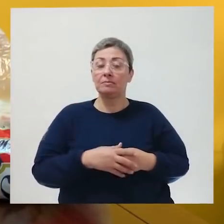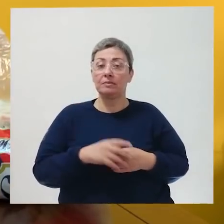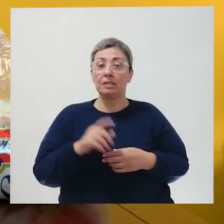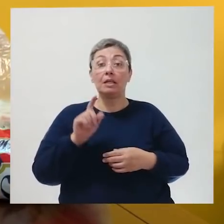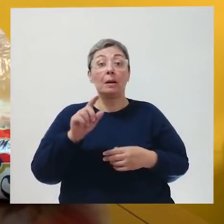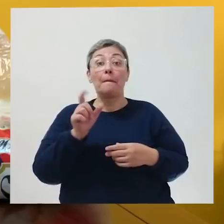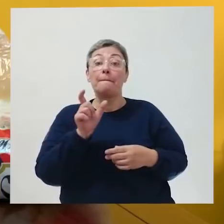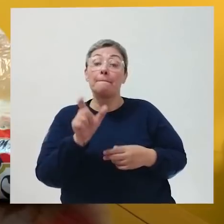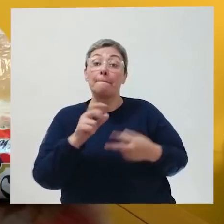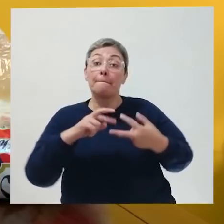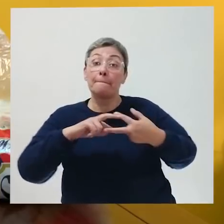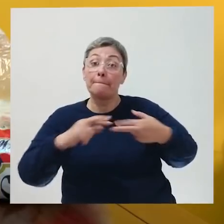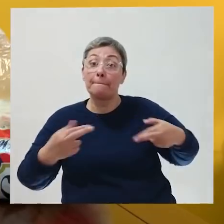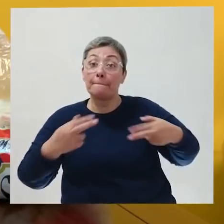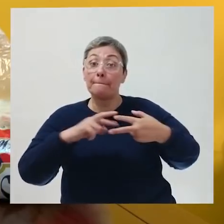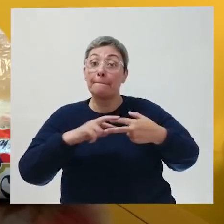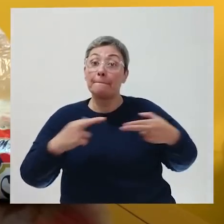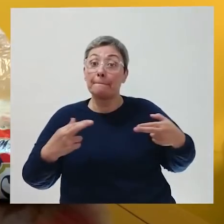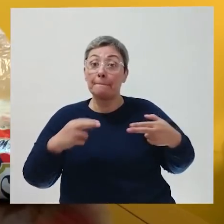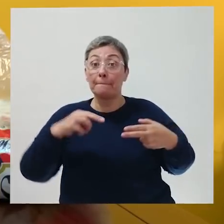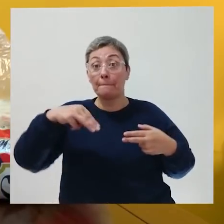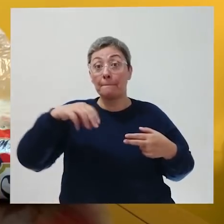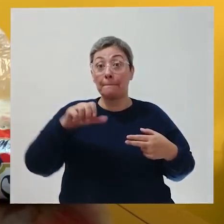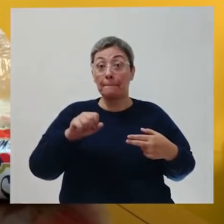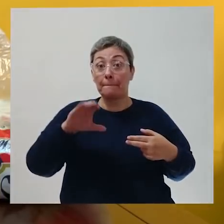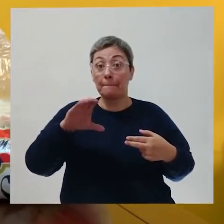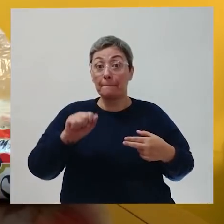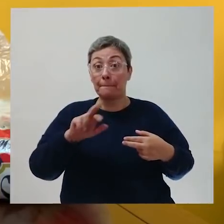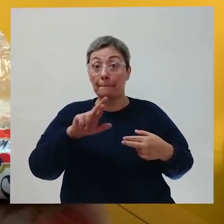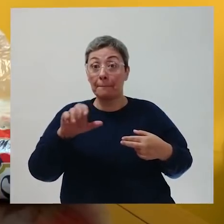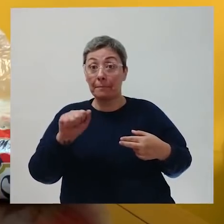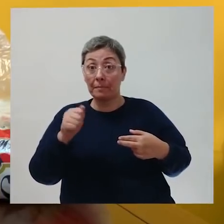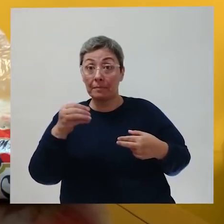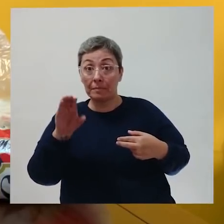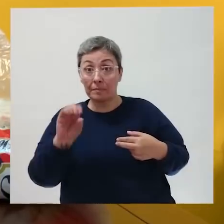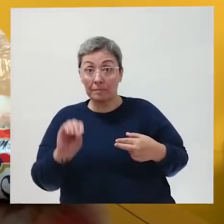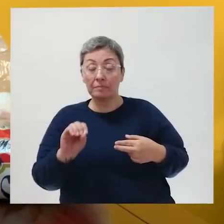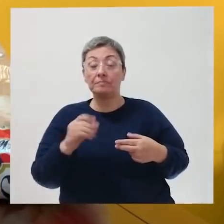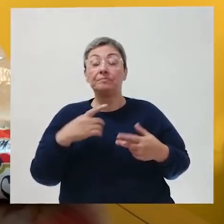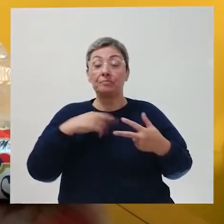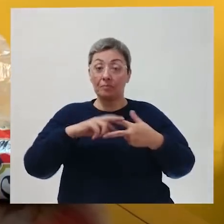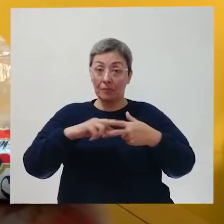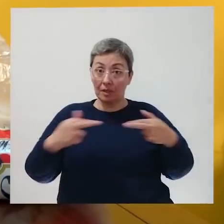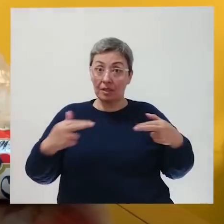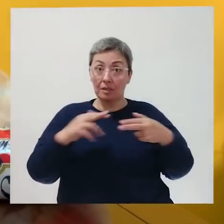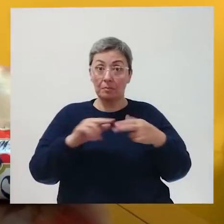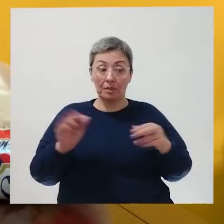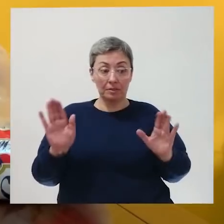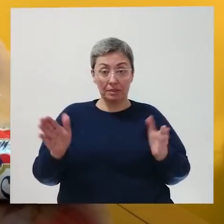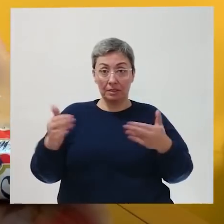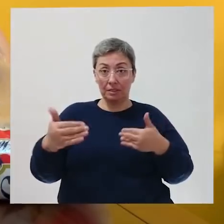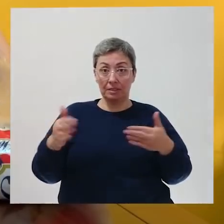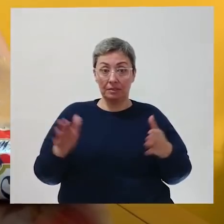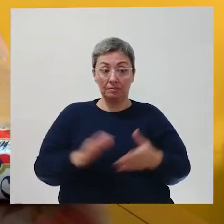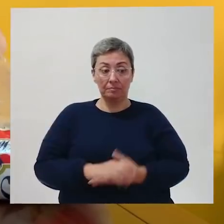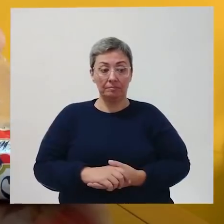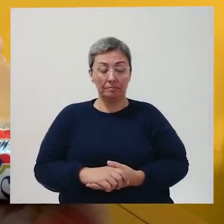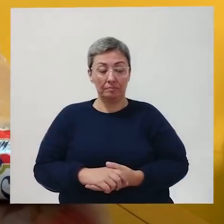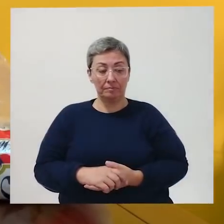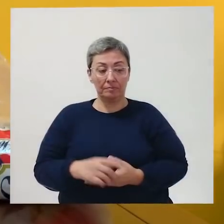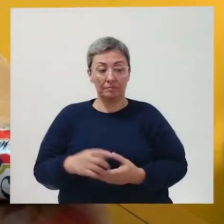Macarrão. Macarrão. É macarrão. Isso. É a nossa cesta